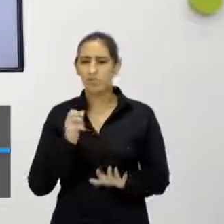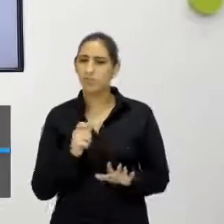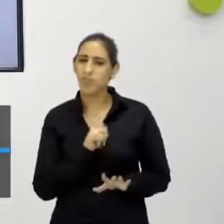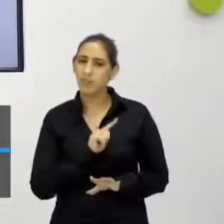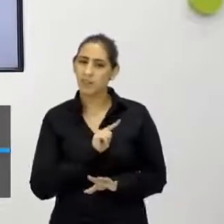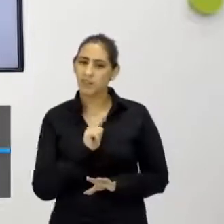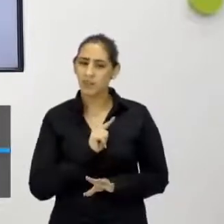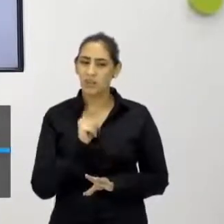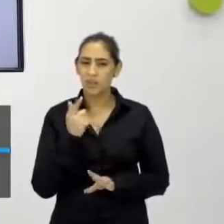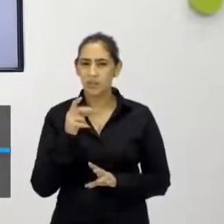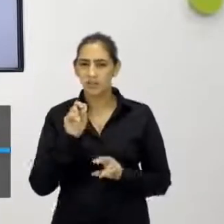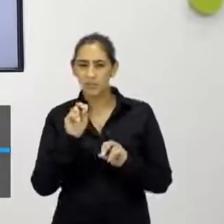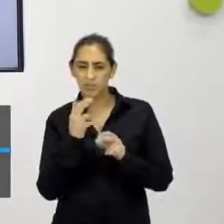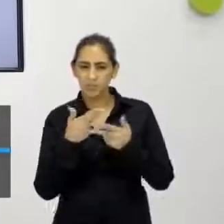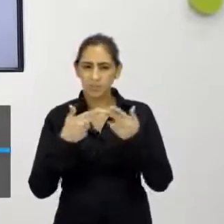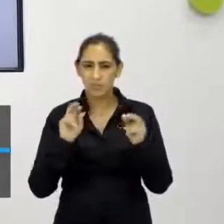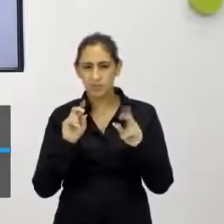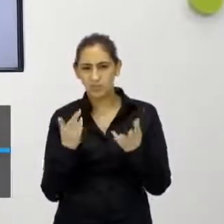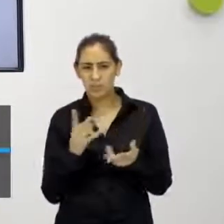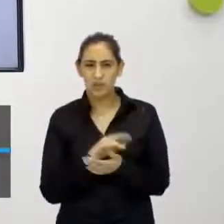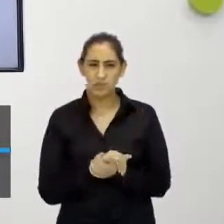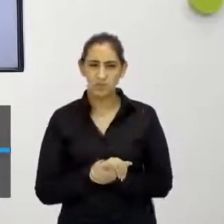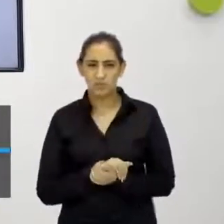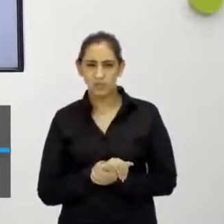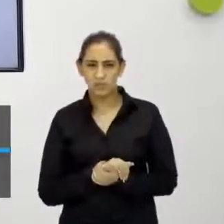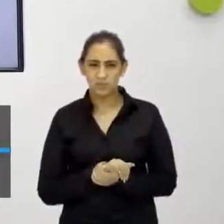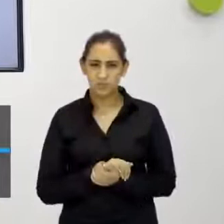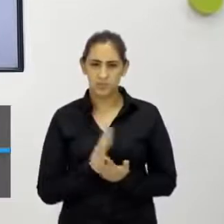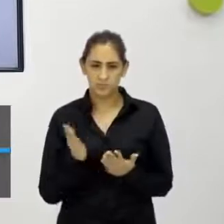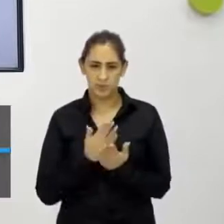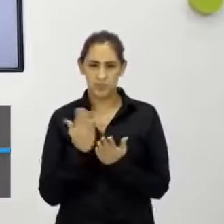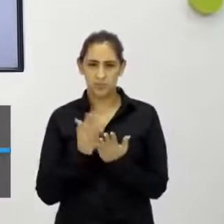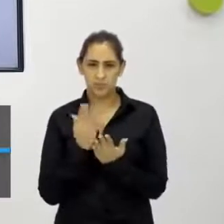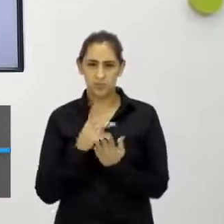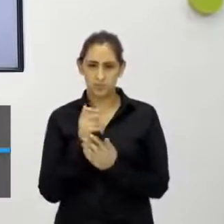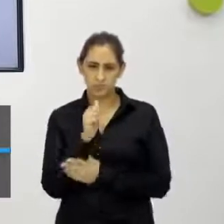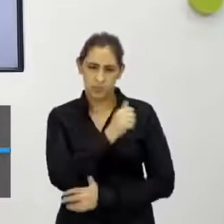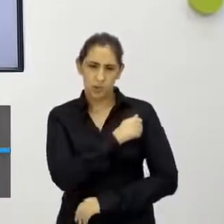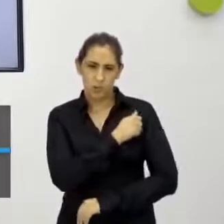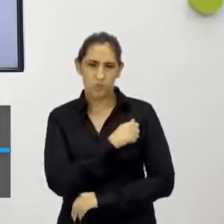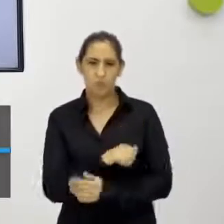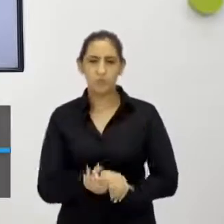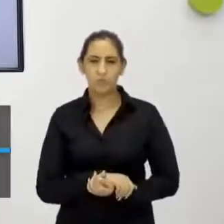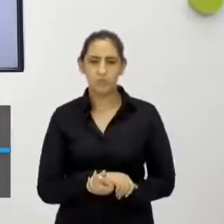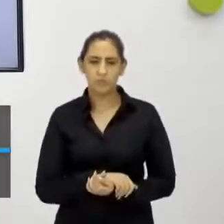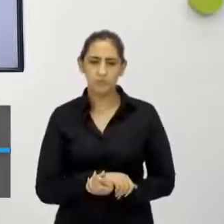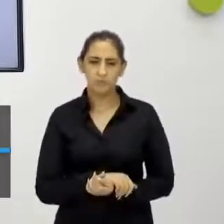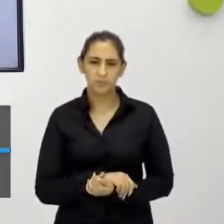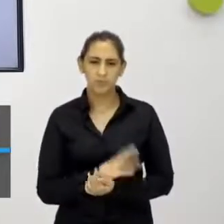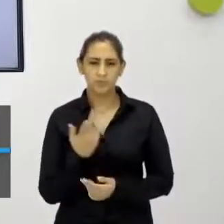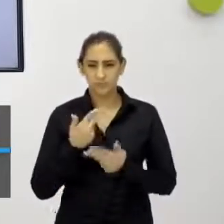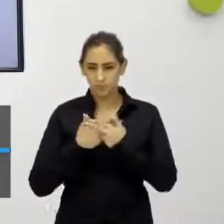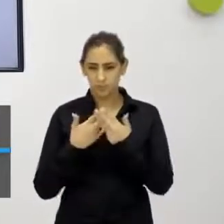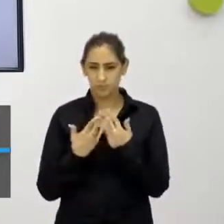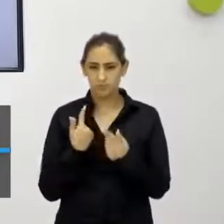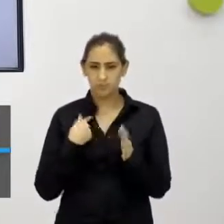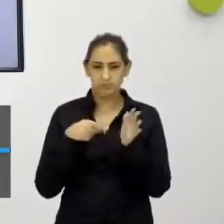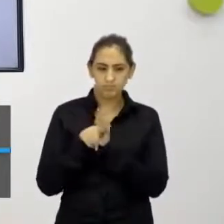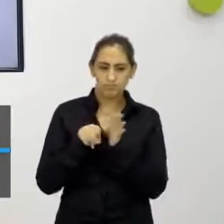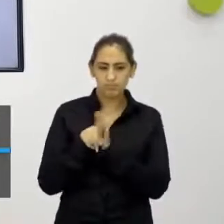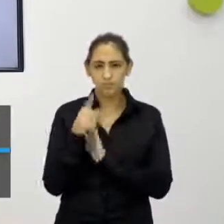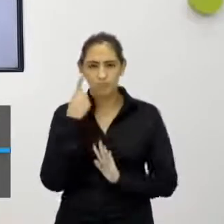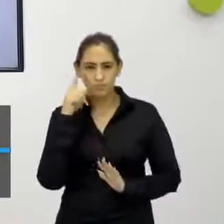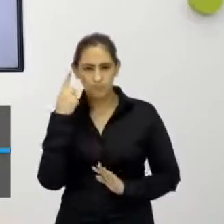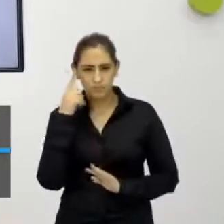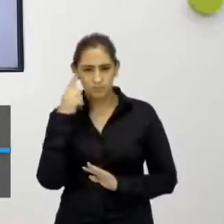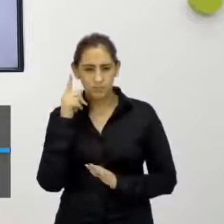questão é que a sequência 3 é a última sequência. Na próxima aula vamos falar de currículo. Mas olha só, alguns questionamentos que eu posso ter quando eu